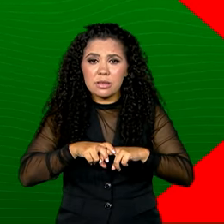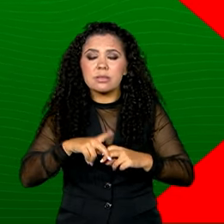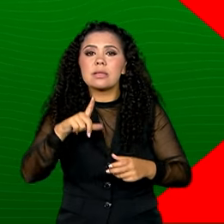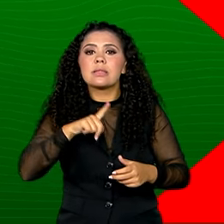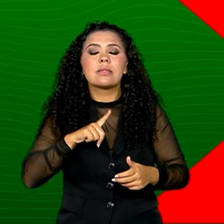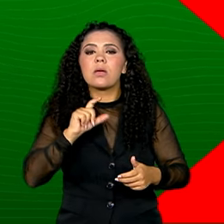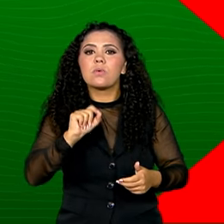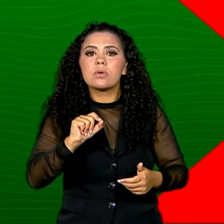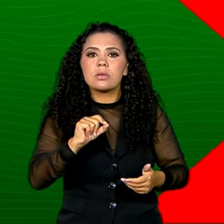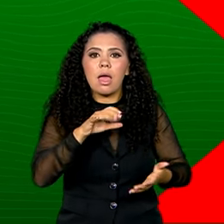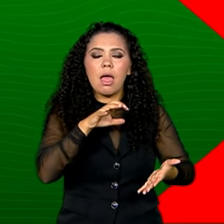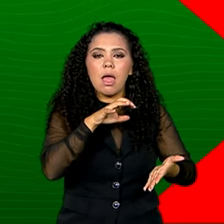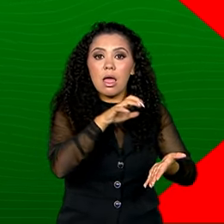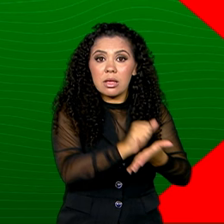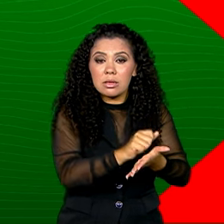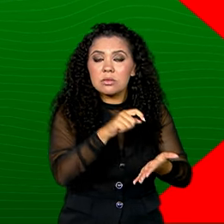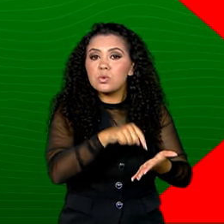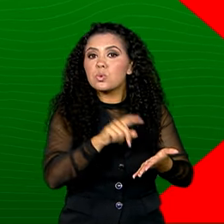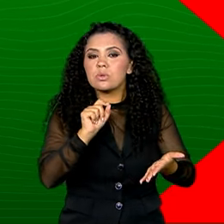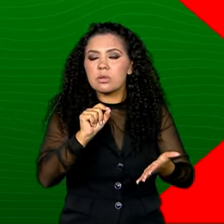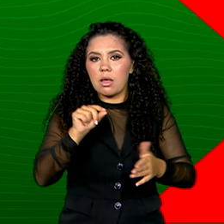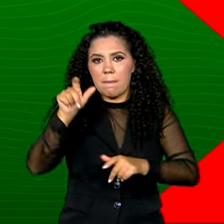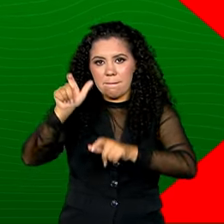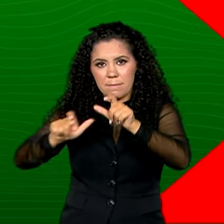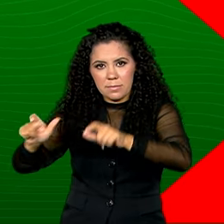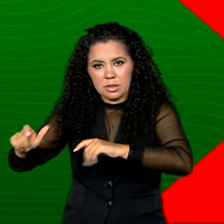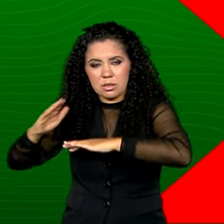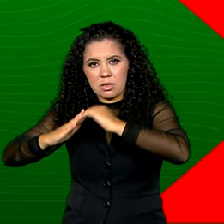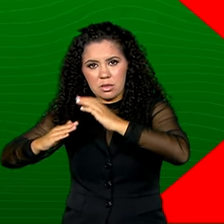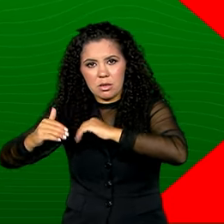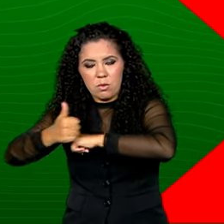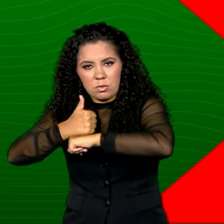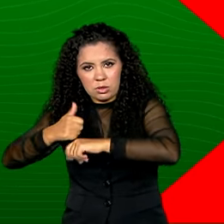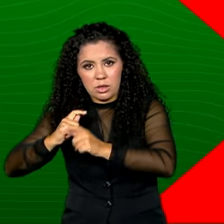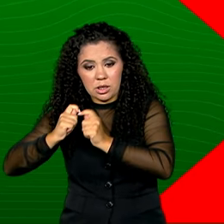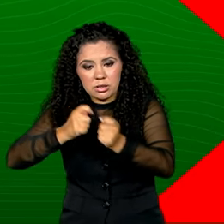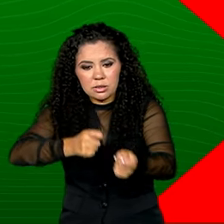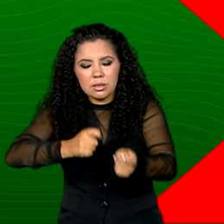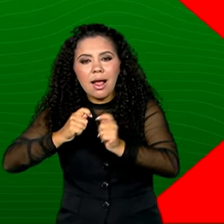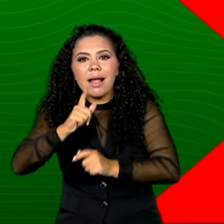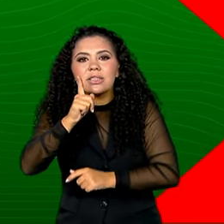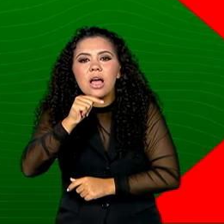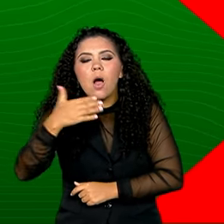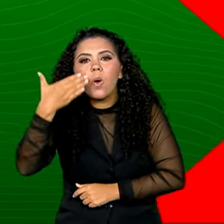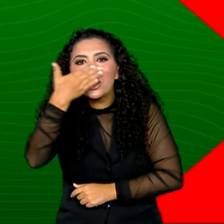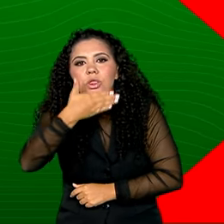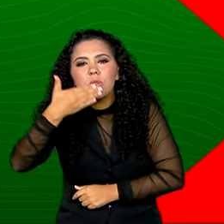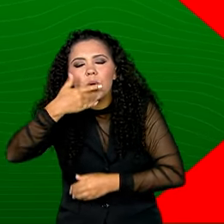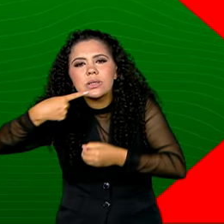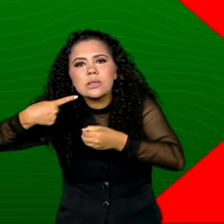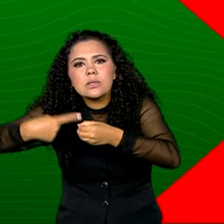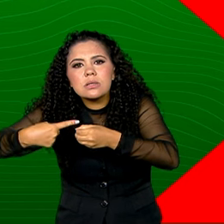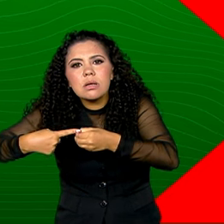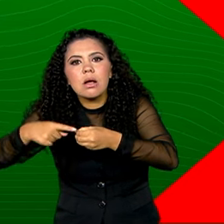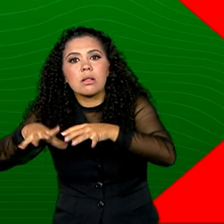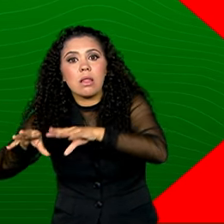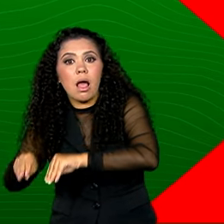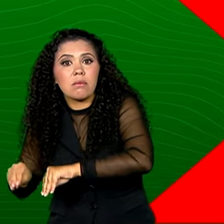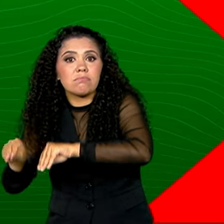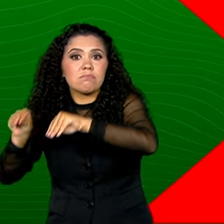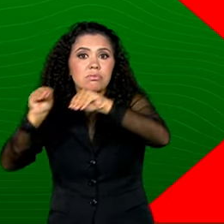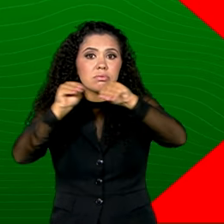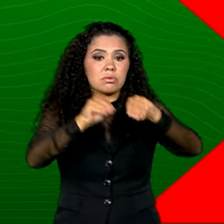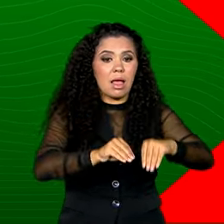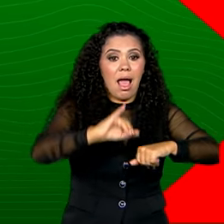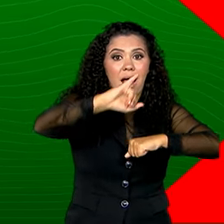que pescadores de água doce do interior estão migrando para a capital para tentar,